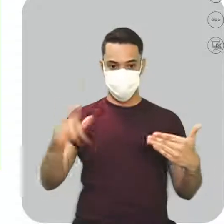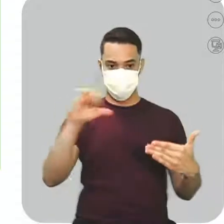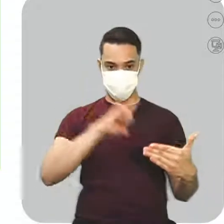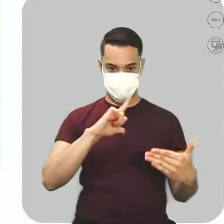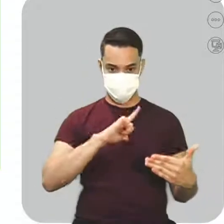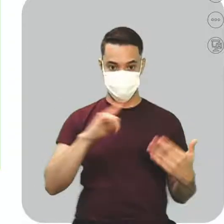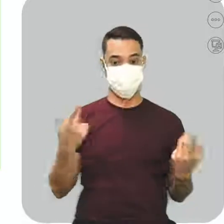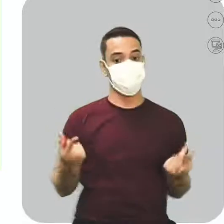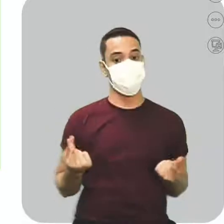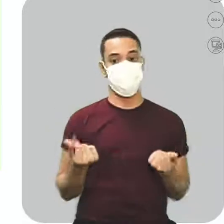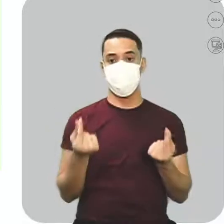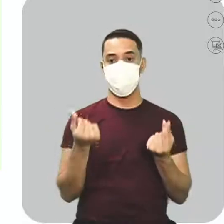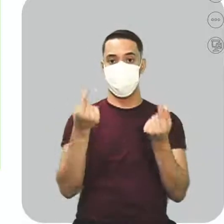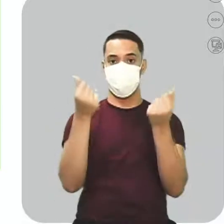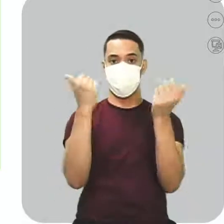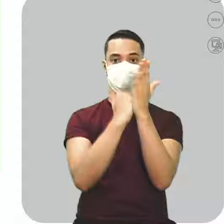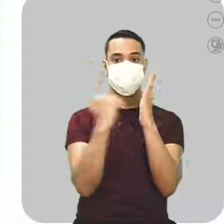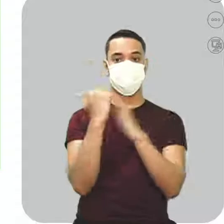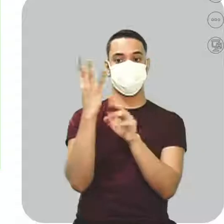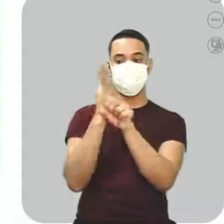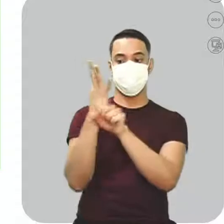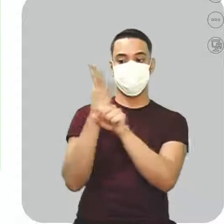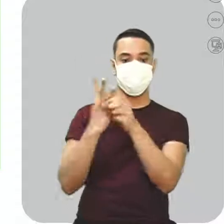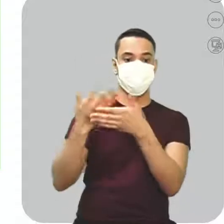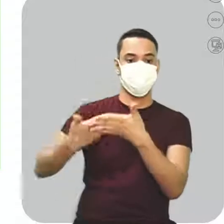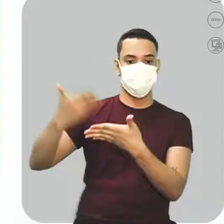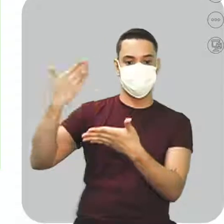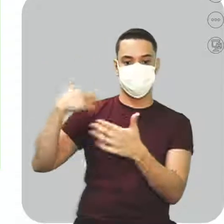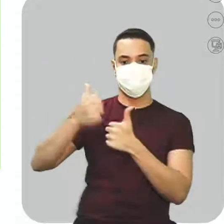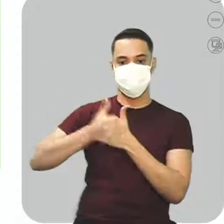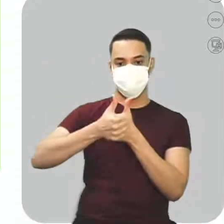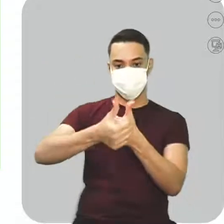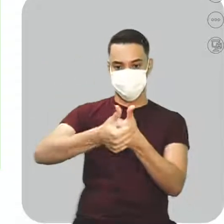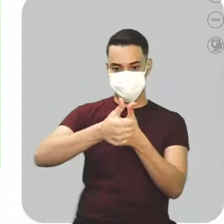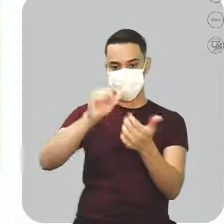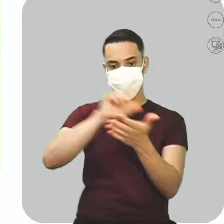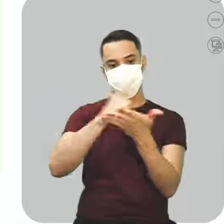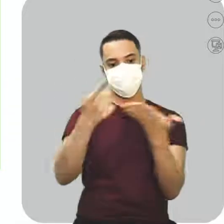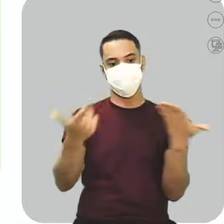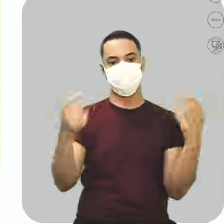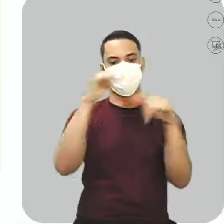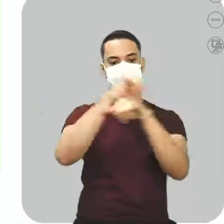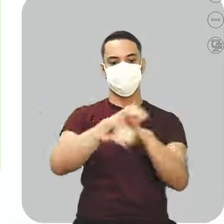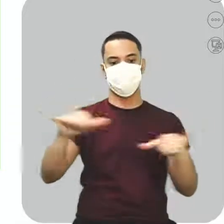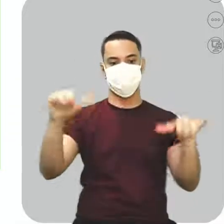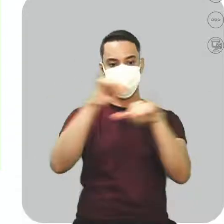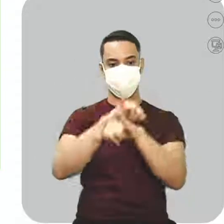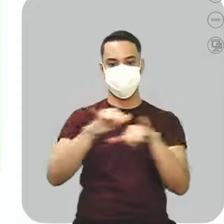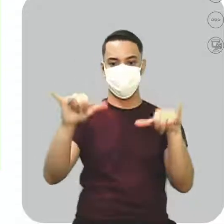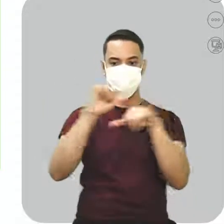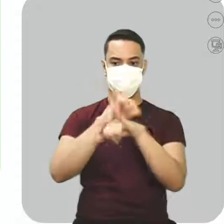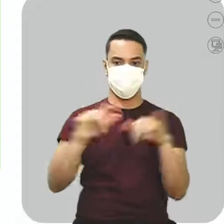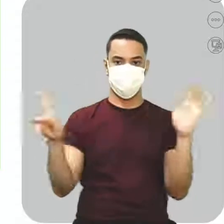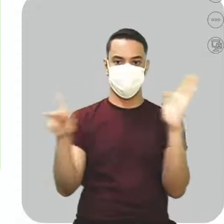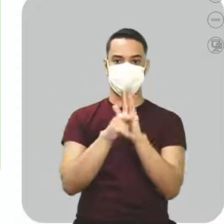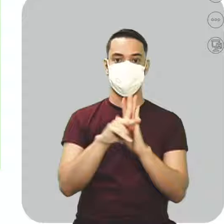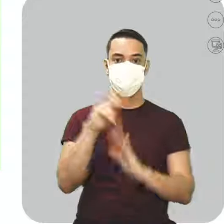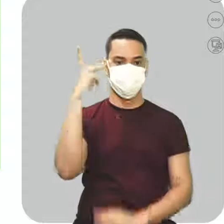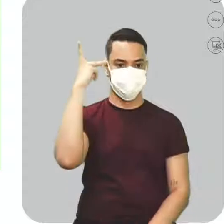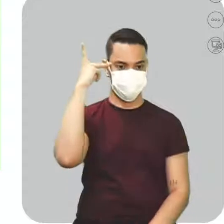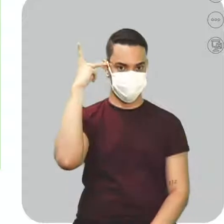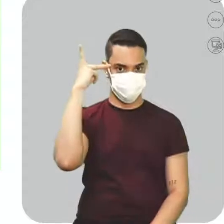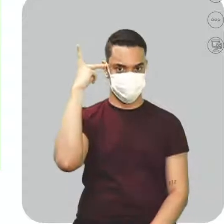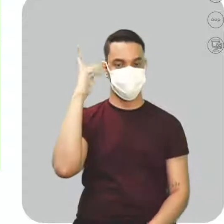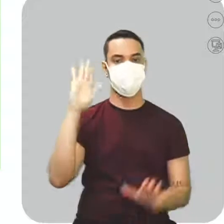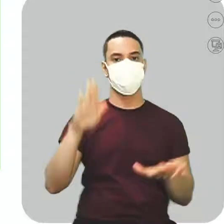nos últimos 4 anos, de acordo com a matéria publicada no jornal Folha de São Paulo. Então,